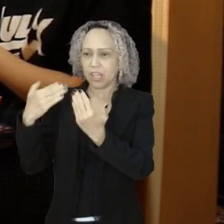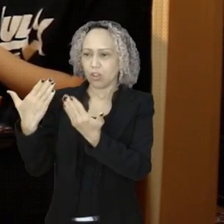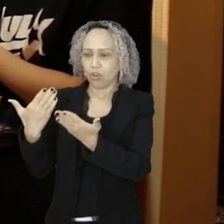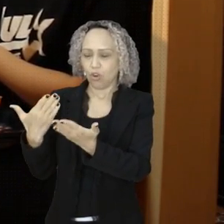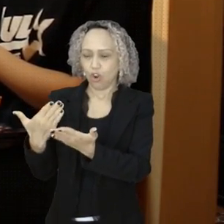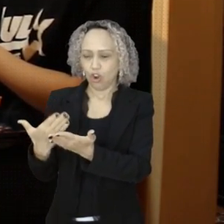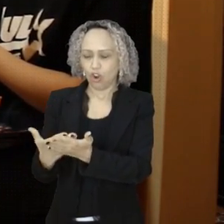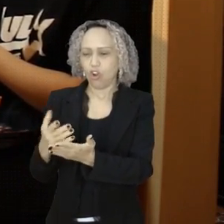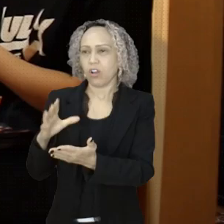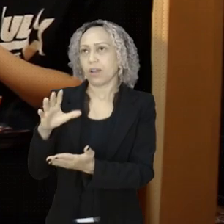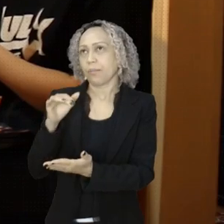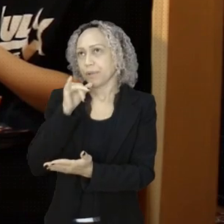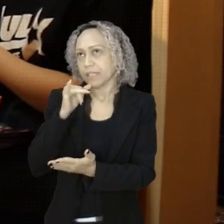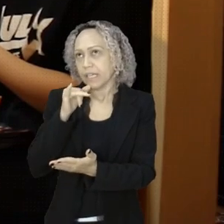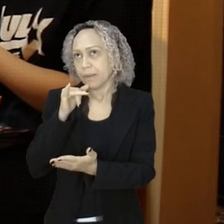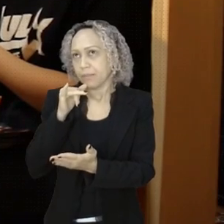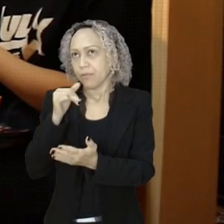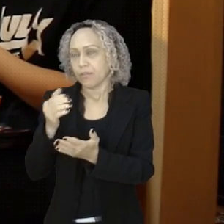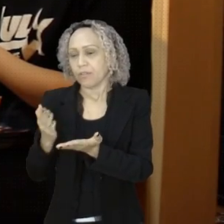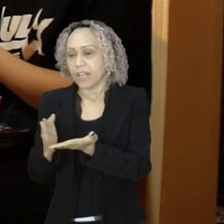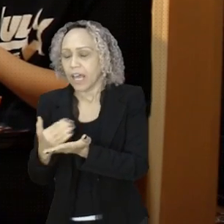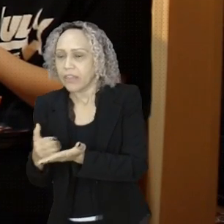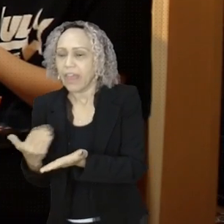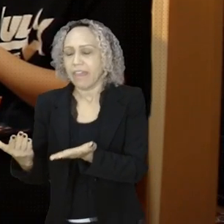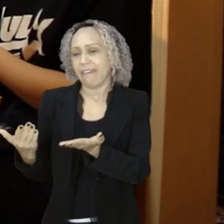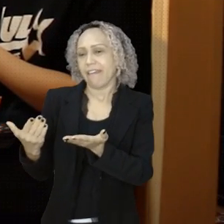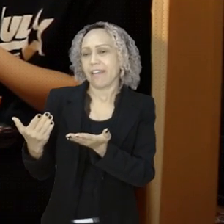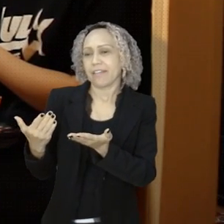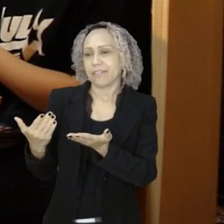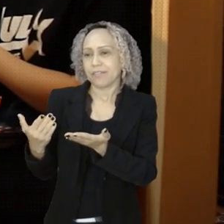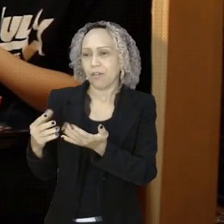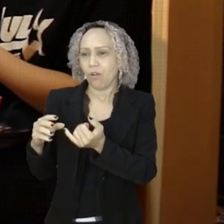o que se podiam ter, mas meu pai e minha mãe